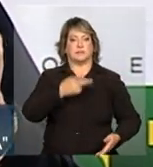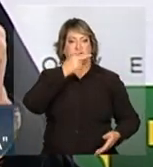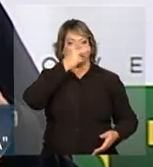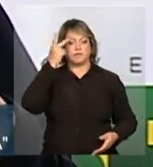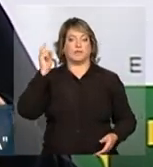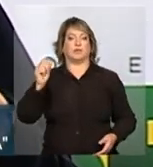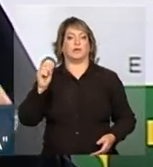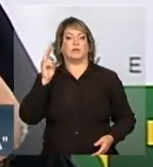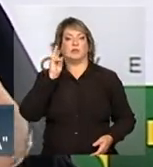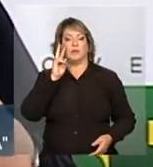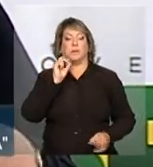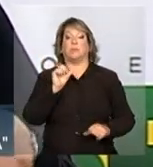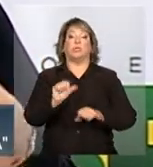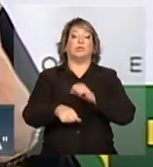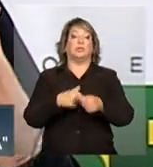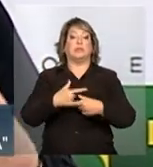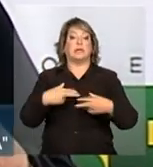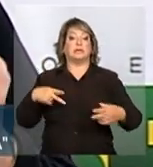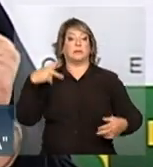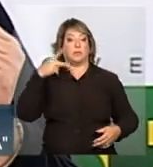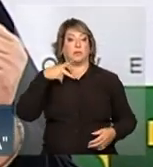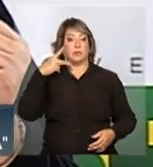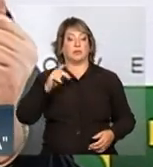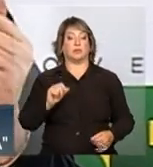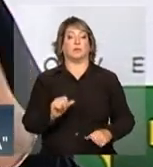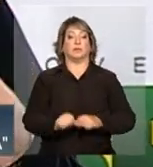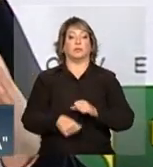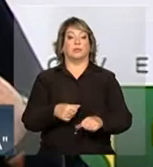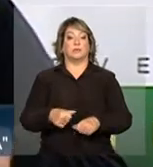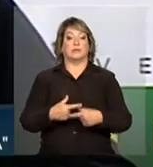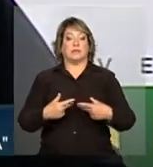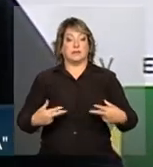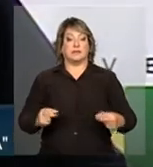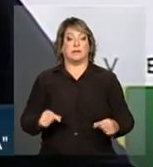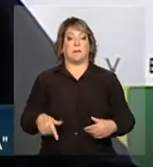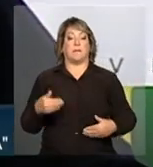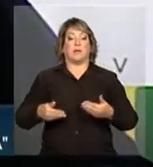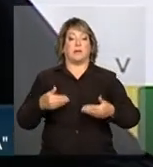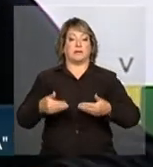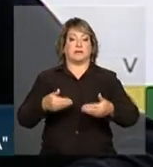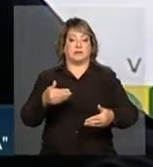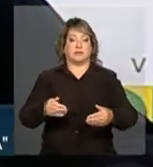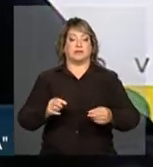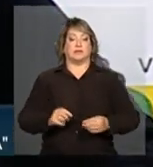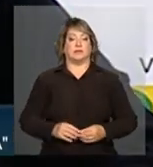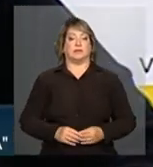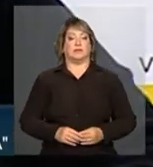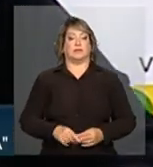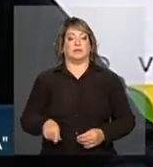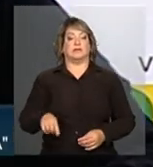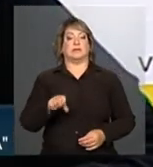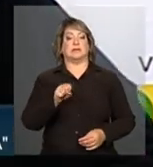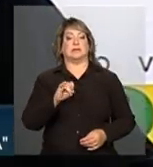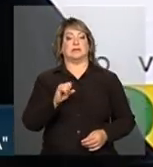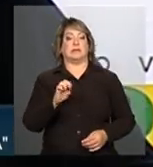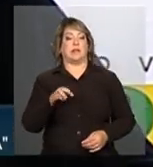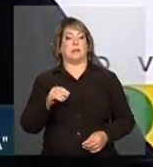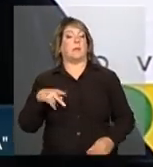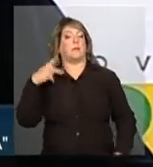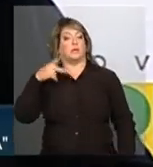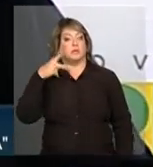à questão de mudanças políticas e mudança do processo do sistema